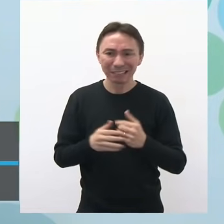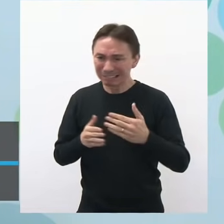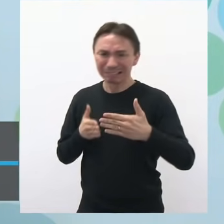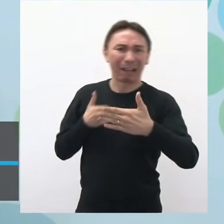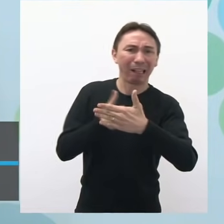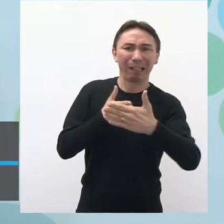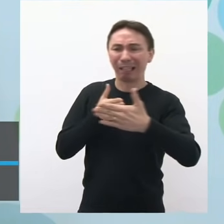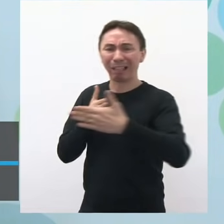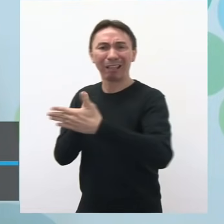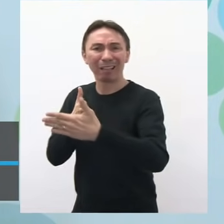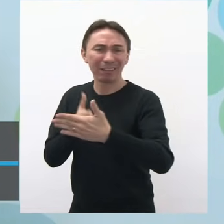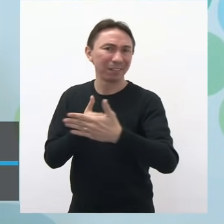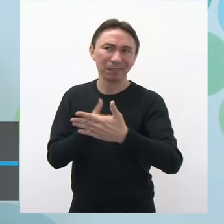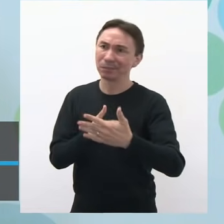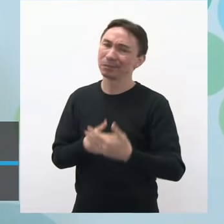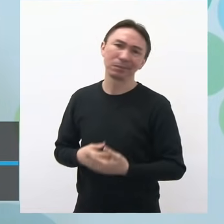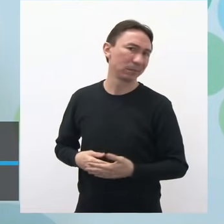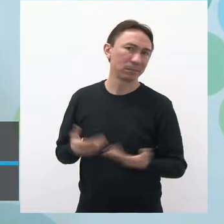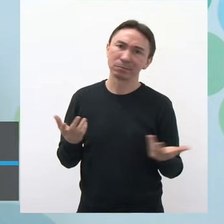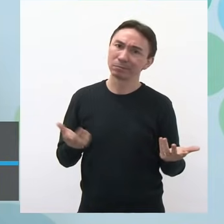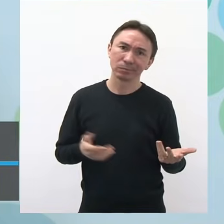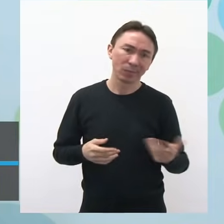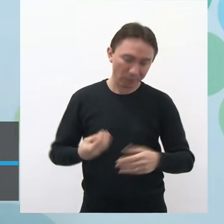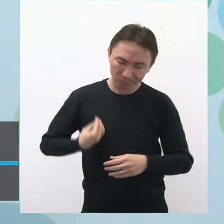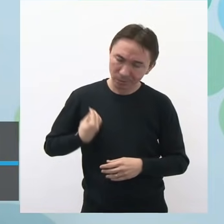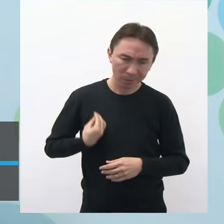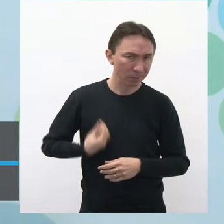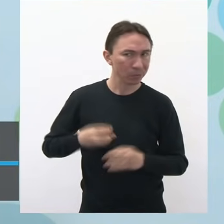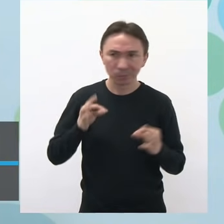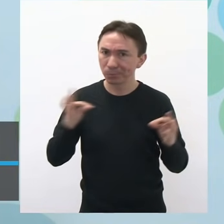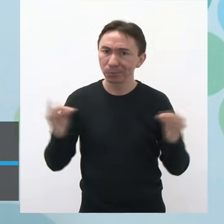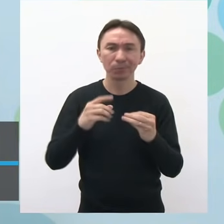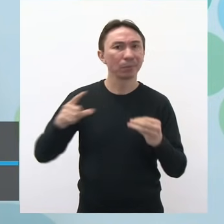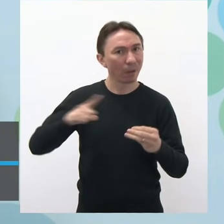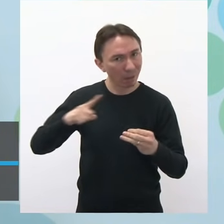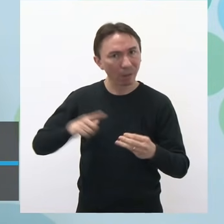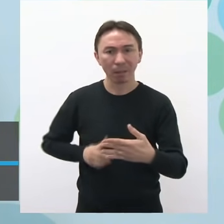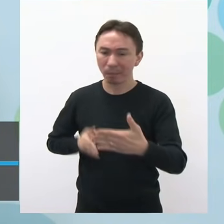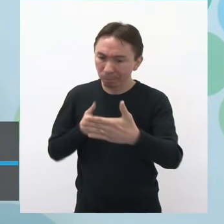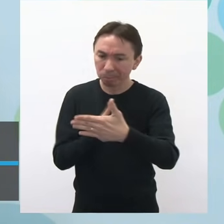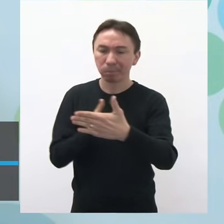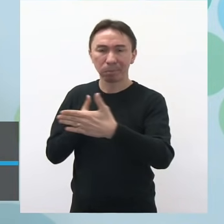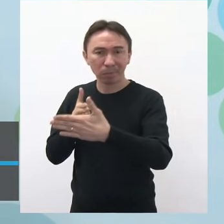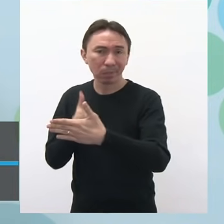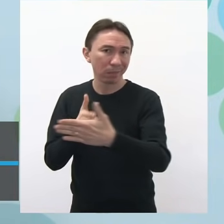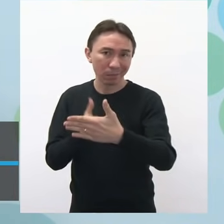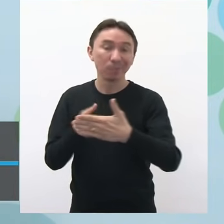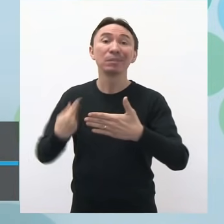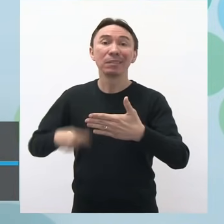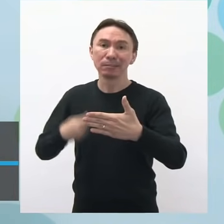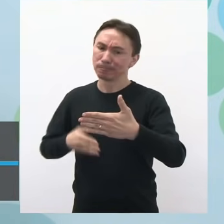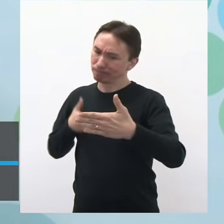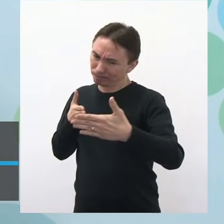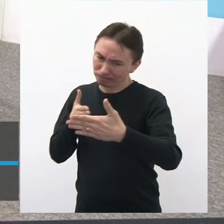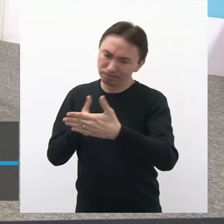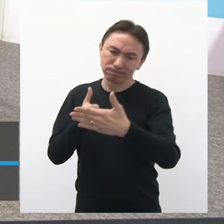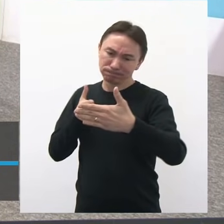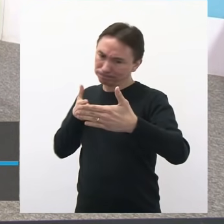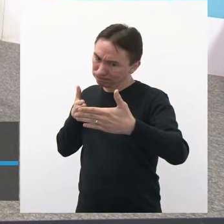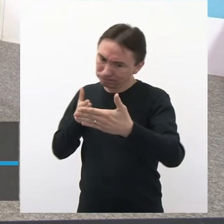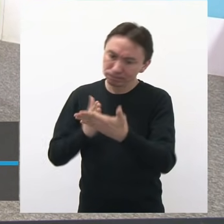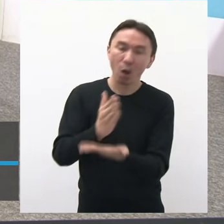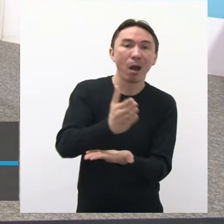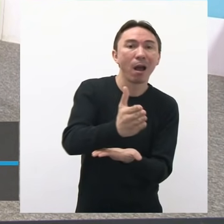tem obstáculo, tudo na vida vai ter obstáculo, então vamos aprender a superá-los. Se a gente fosse focar só nos obstáculos, meu amigo,